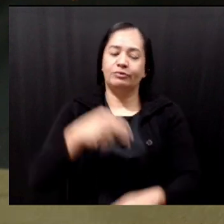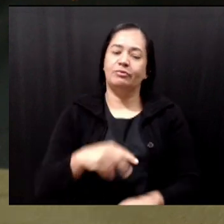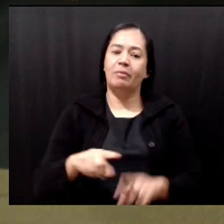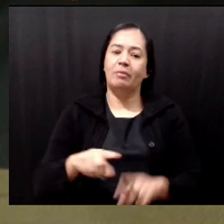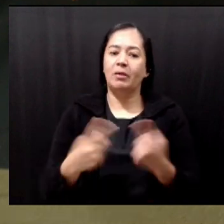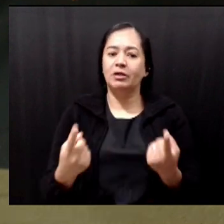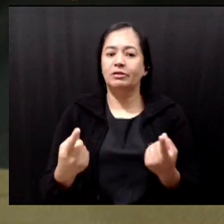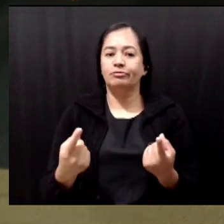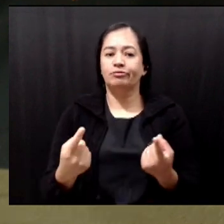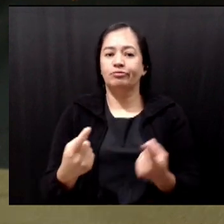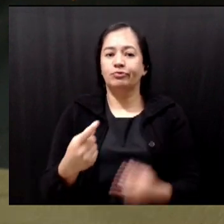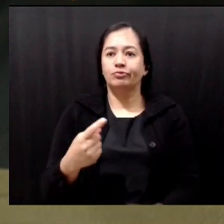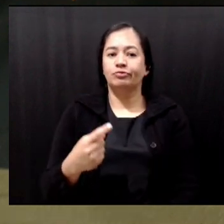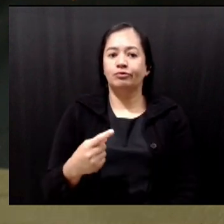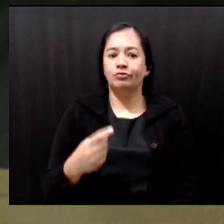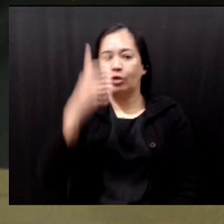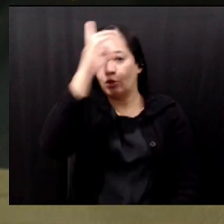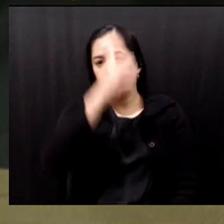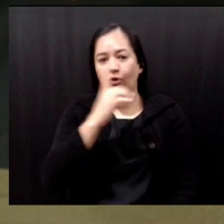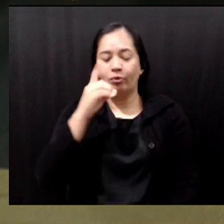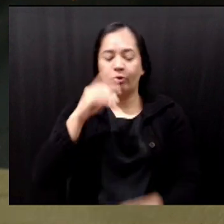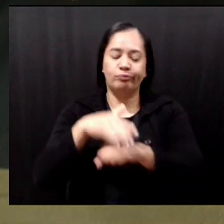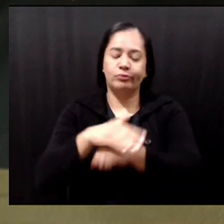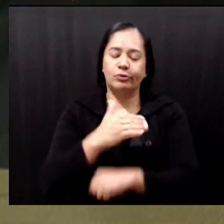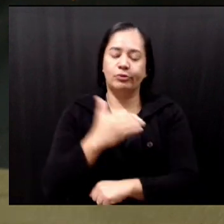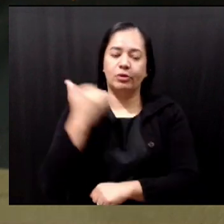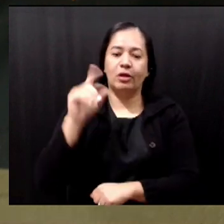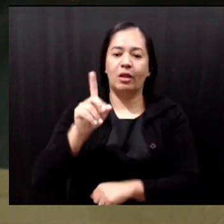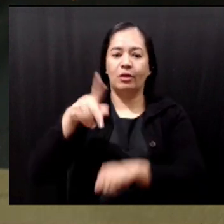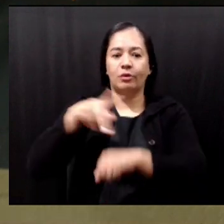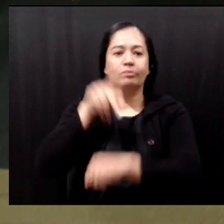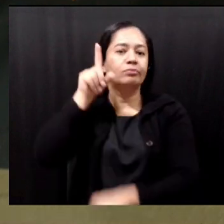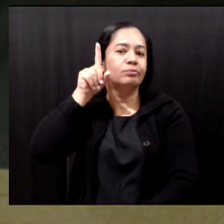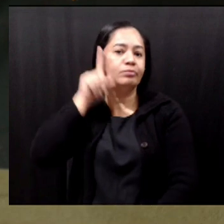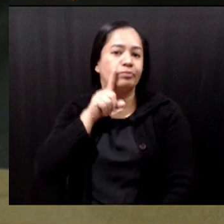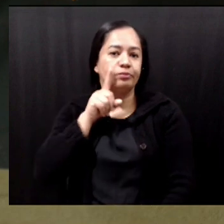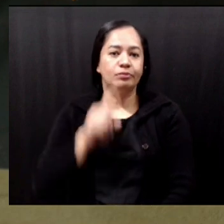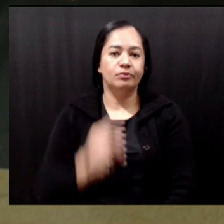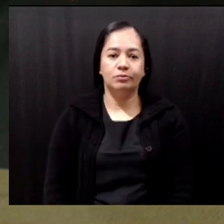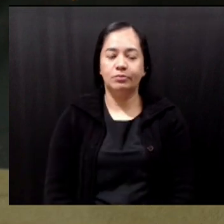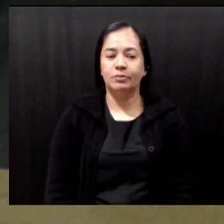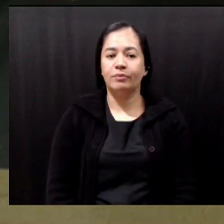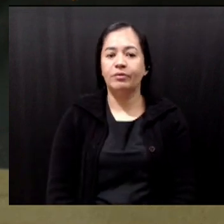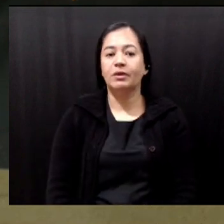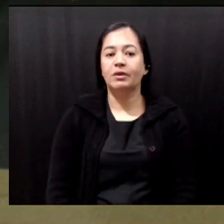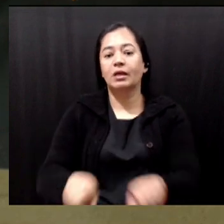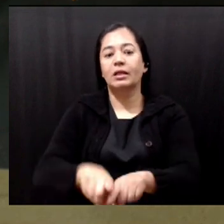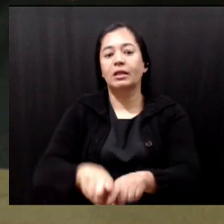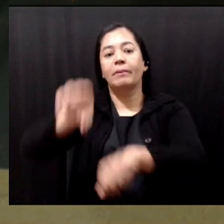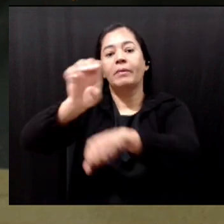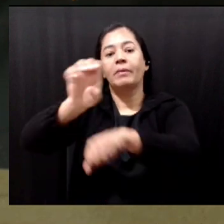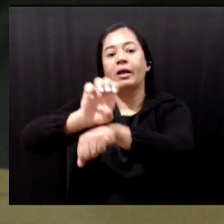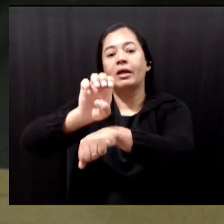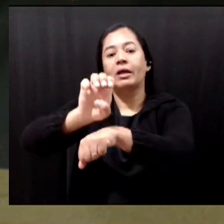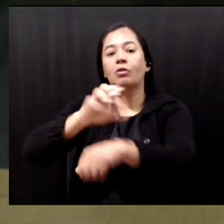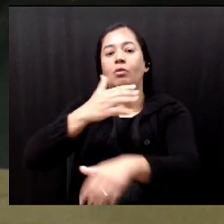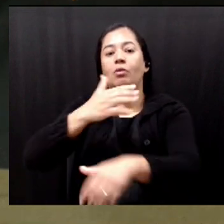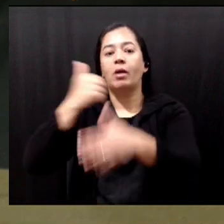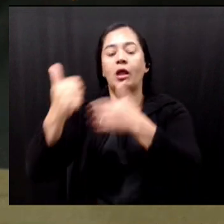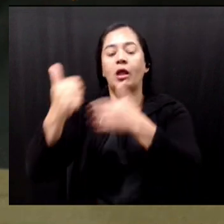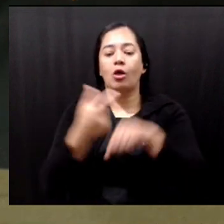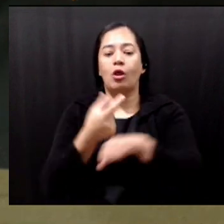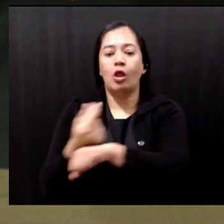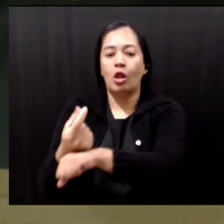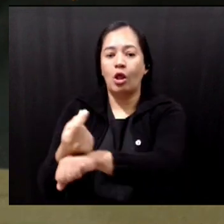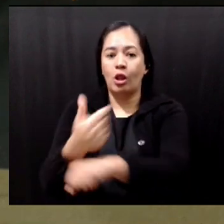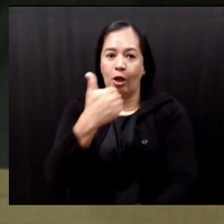último domingo nos Estados Unidos. O Estadão traz para gente: melhora da economia argentina ajuda